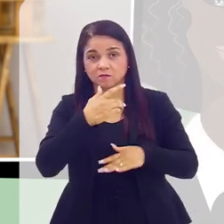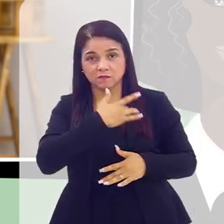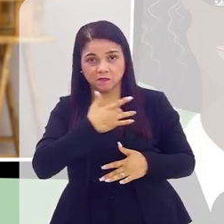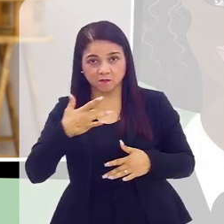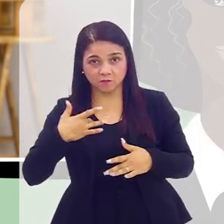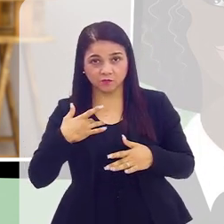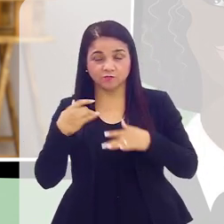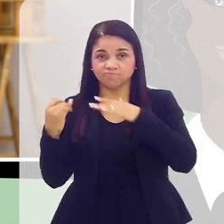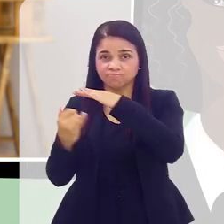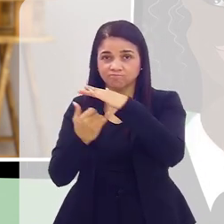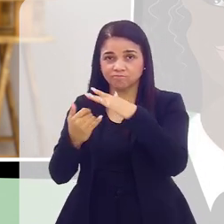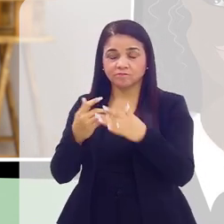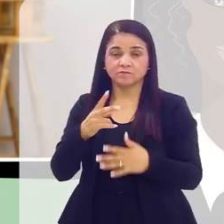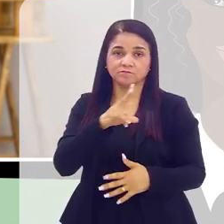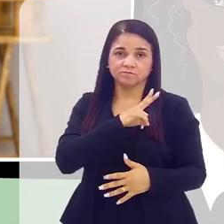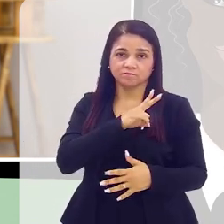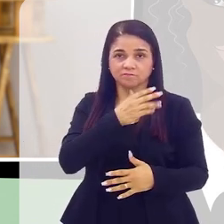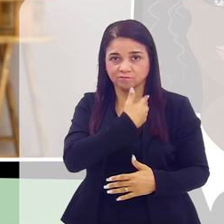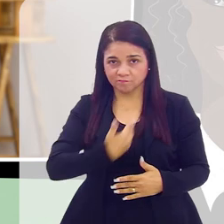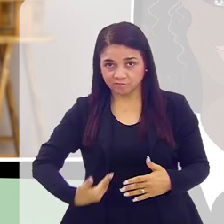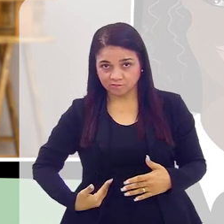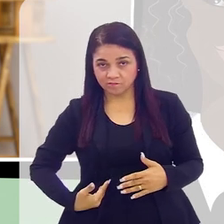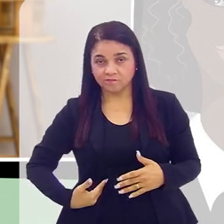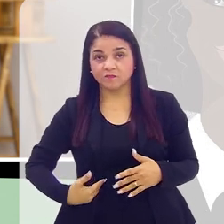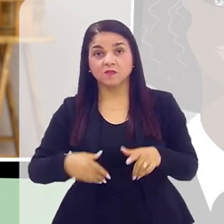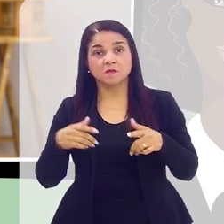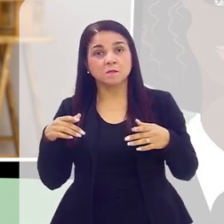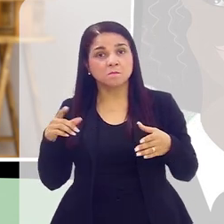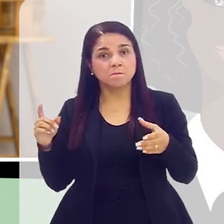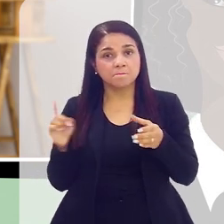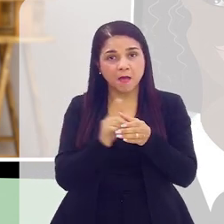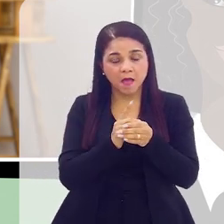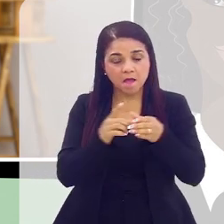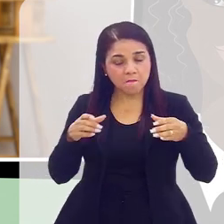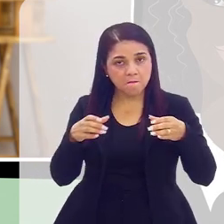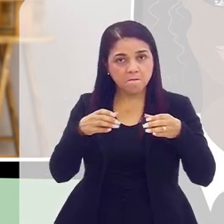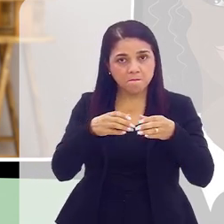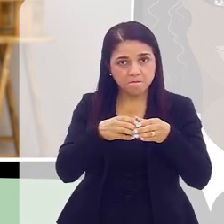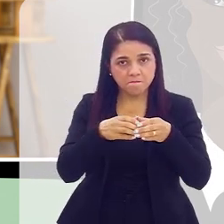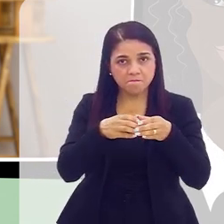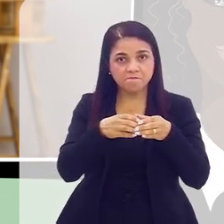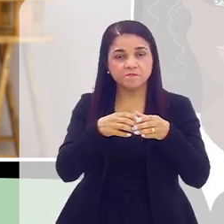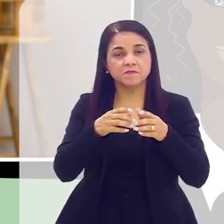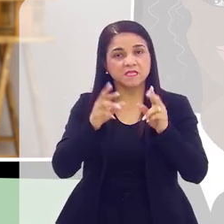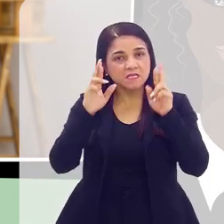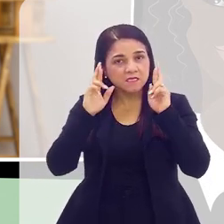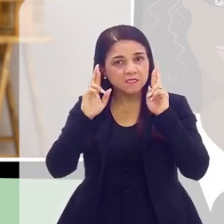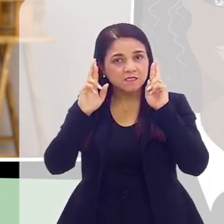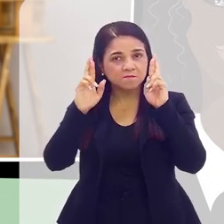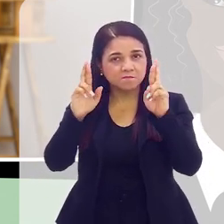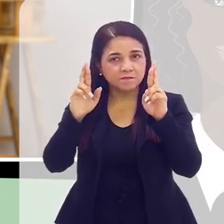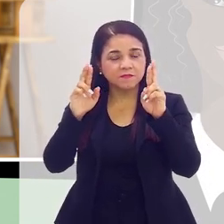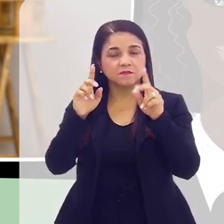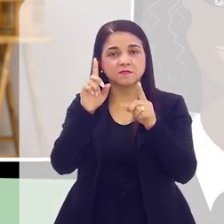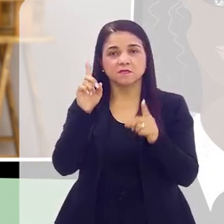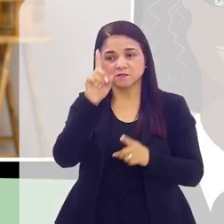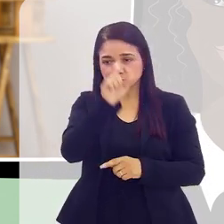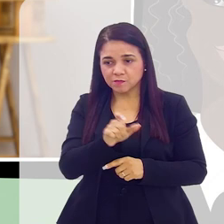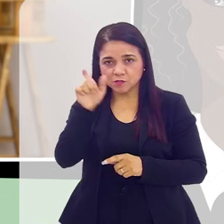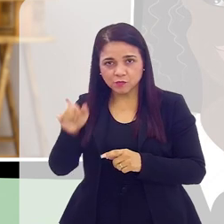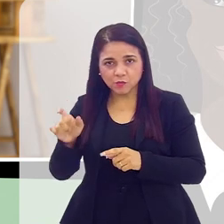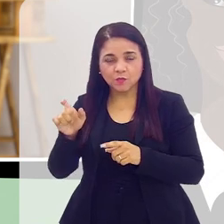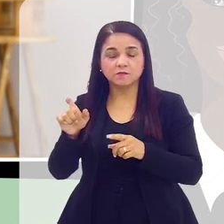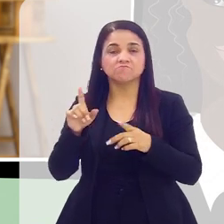da saúde e entidades públicas e privadas participam de uma rede comunitária que leva esperança até